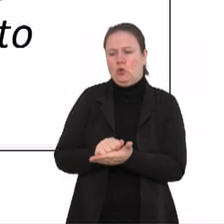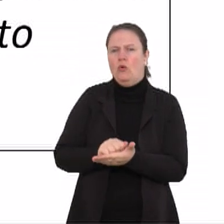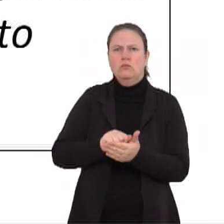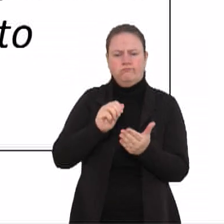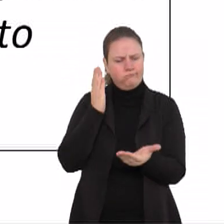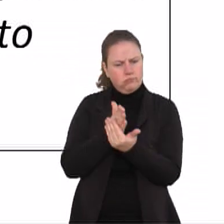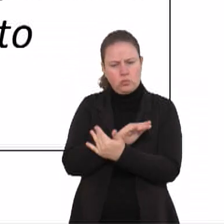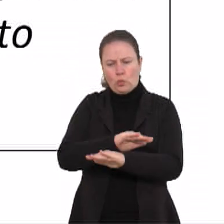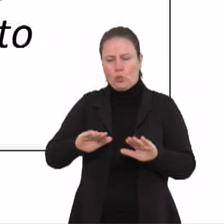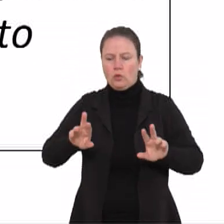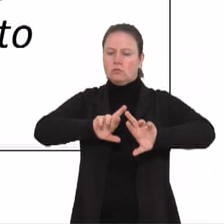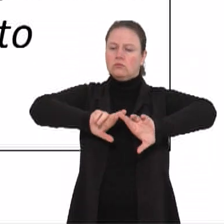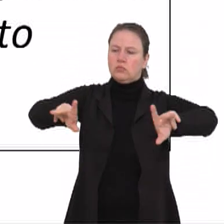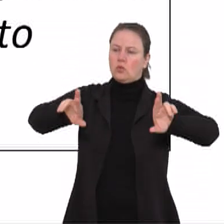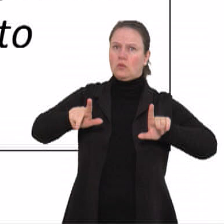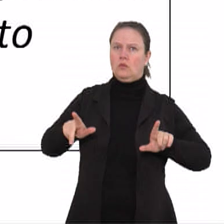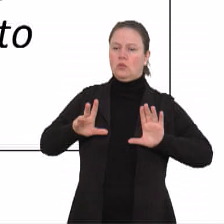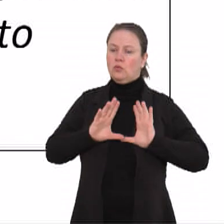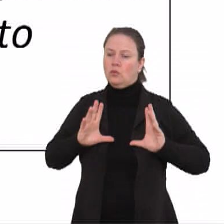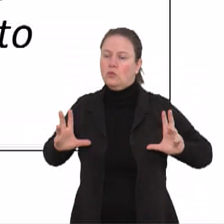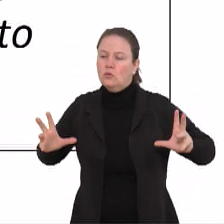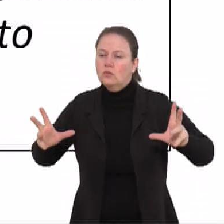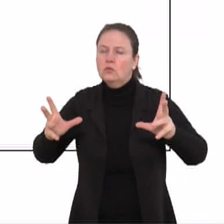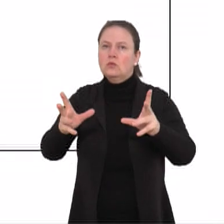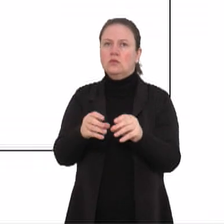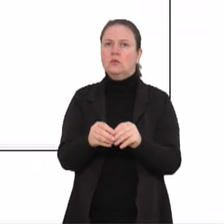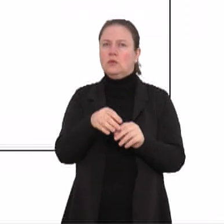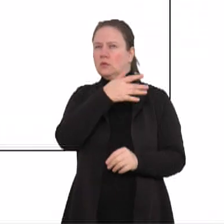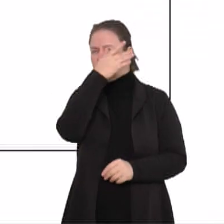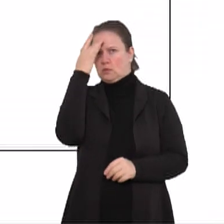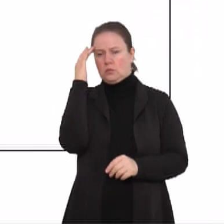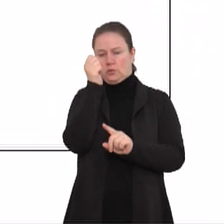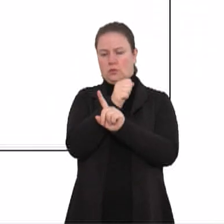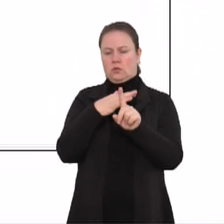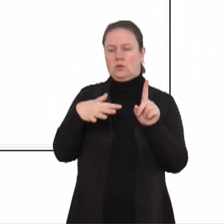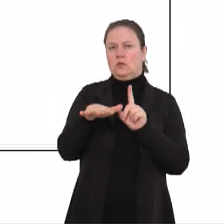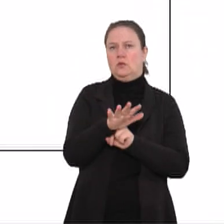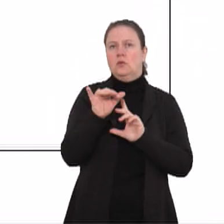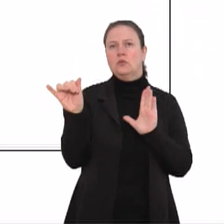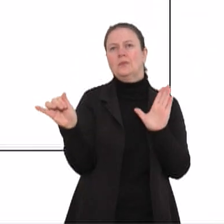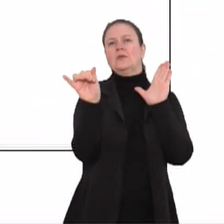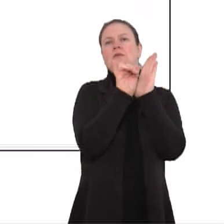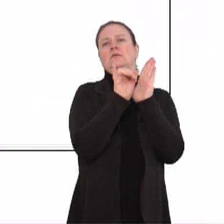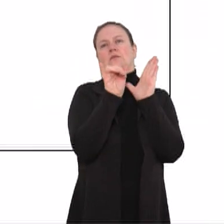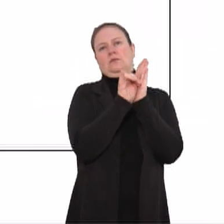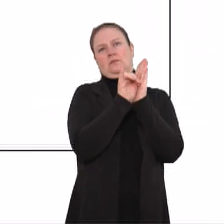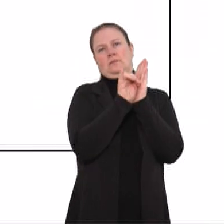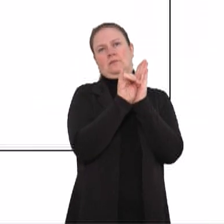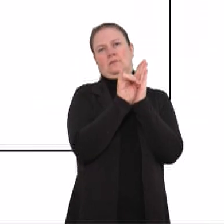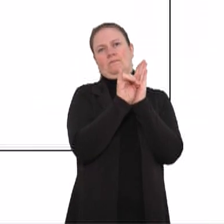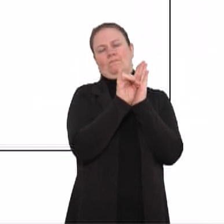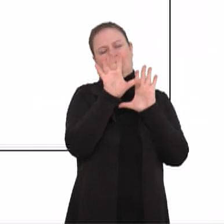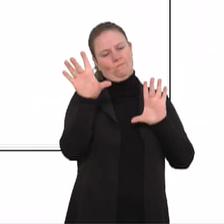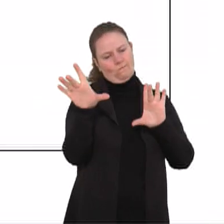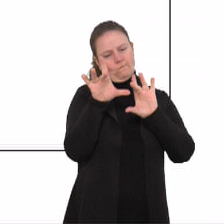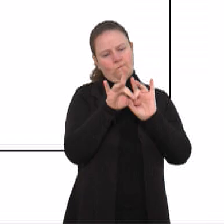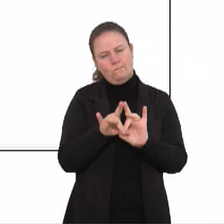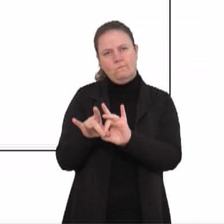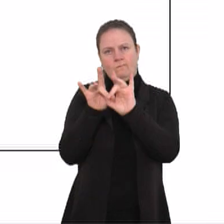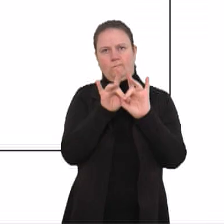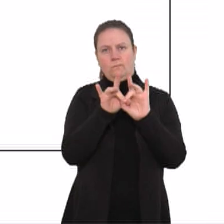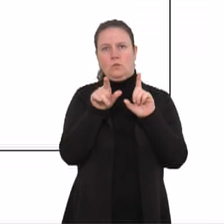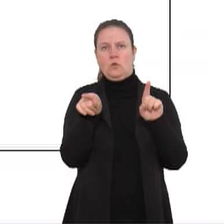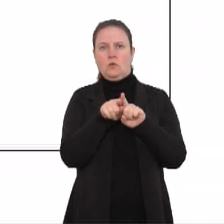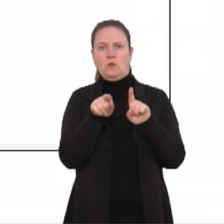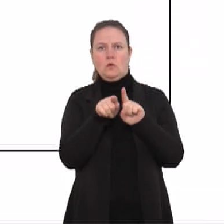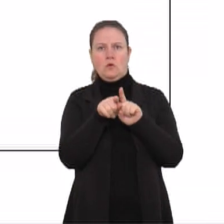da sociedade o sentimento de identidade social, encontrando certas